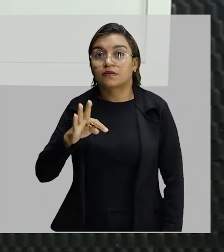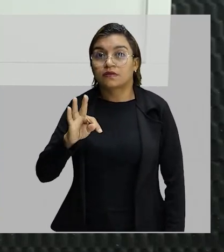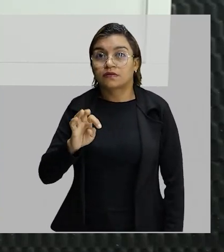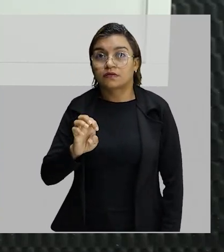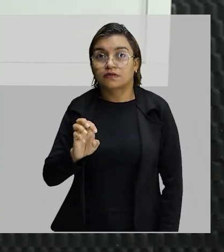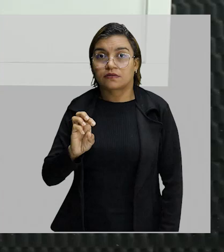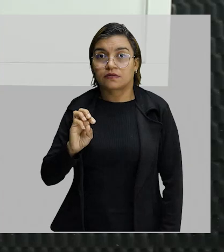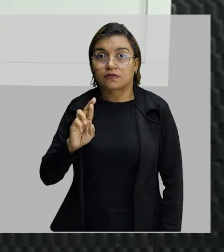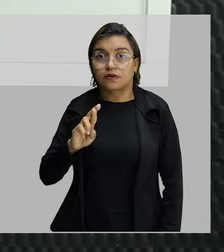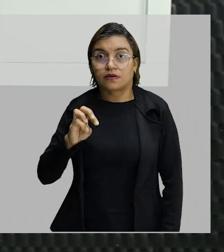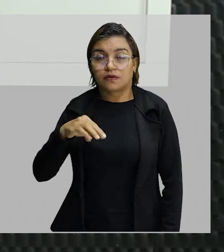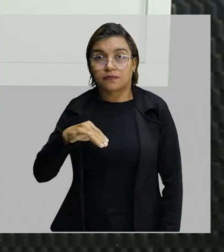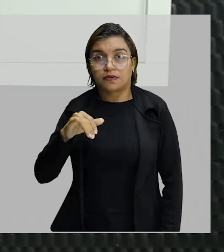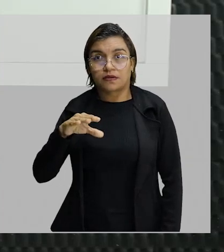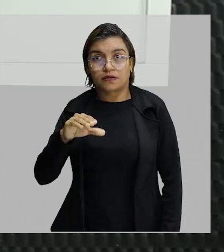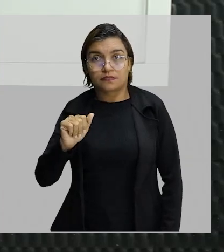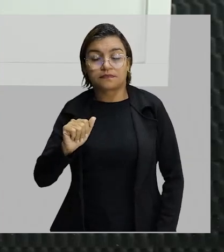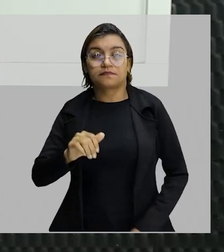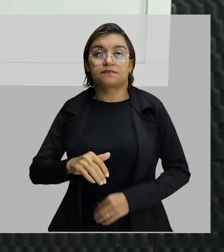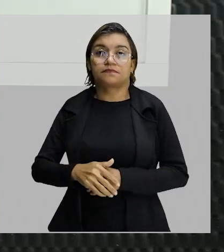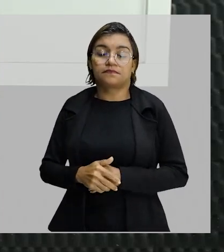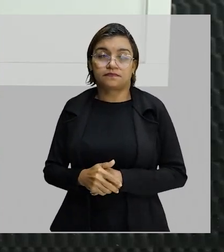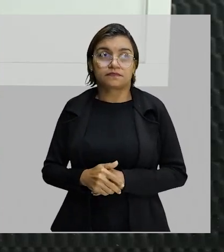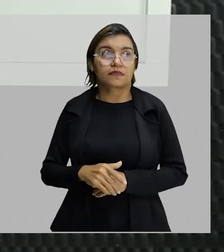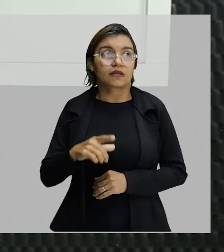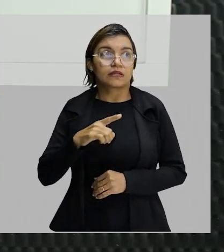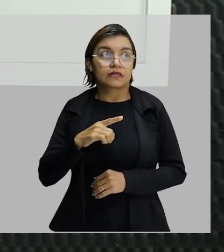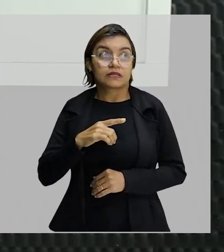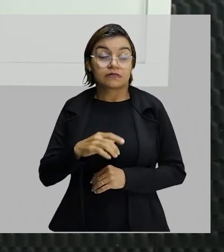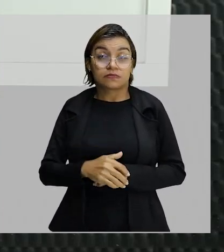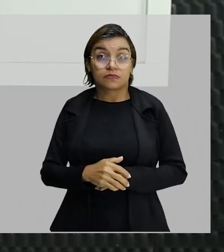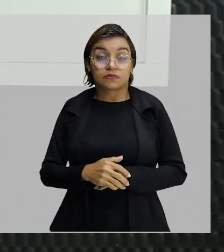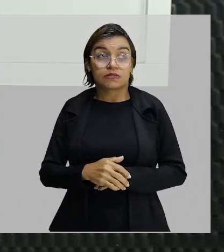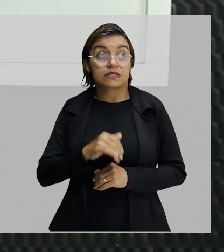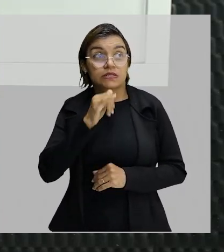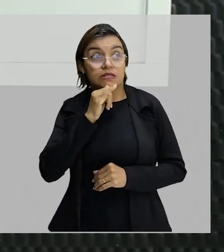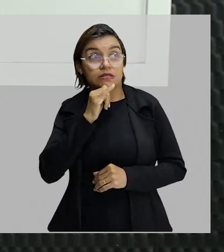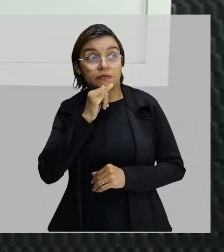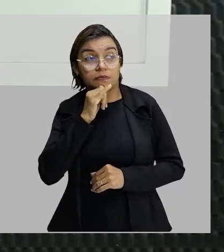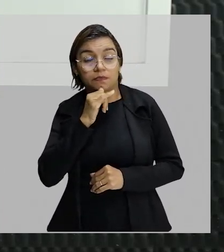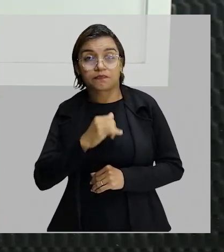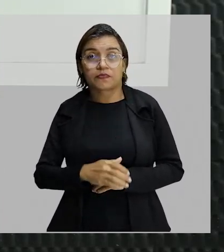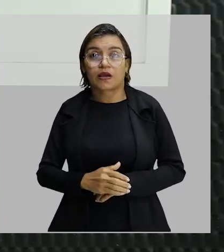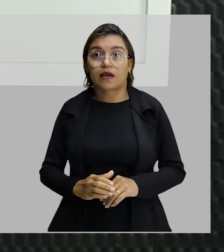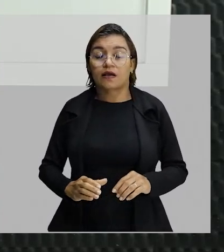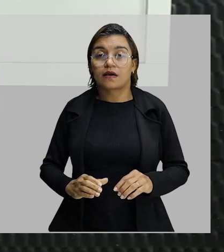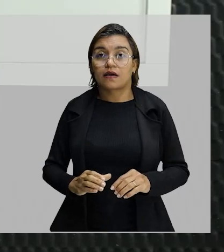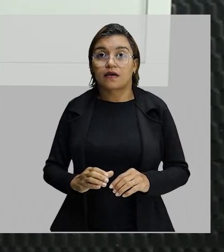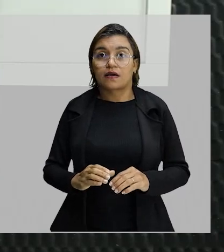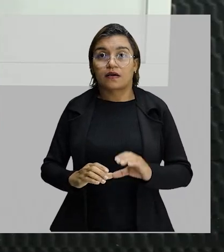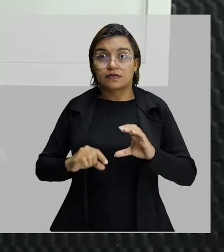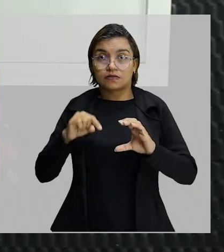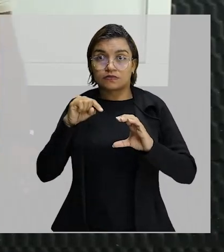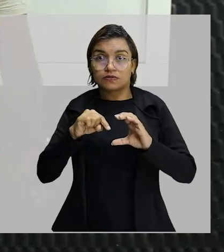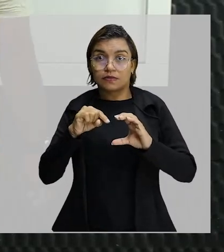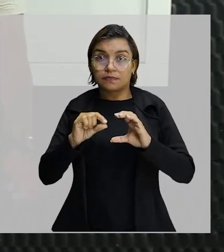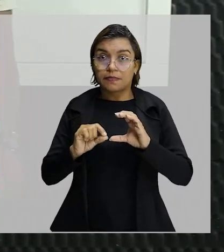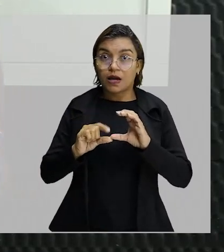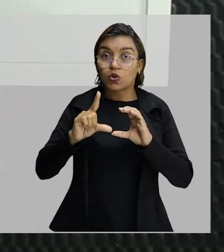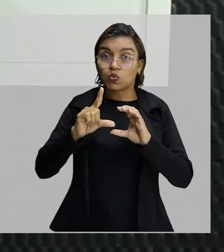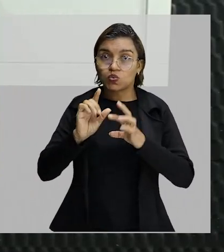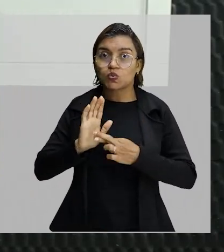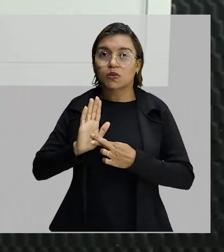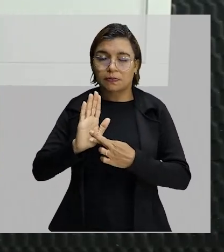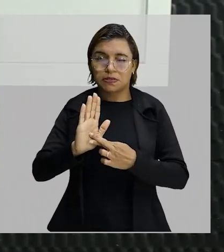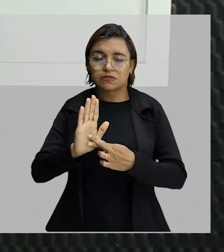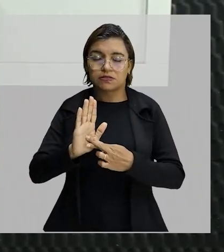um C também, só que maiúsculo, né? O calor específico, um C minúsculo, capacidade térmica, um C maiúsculo. Ok? A